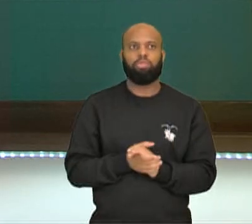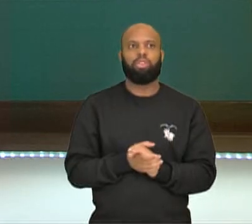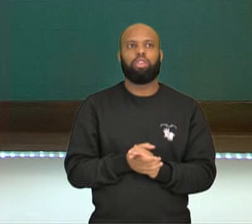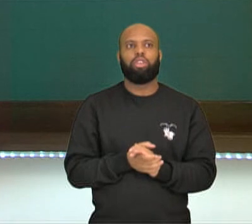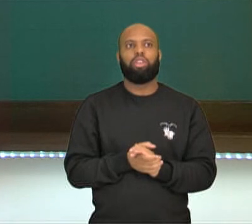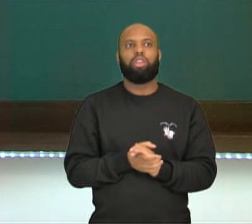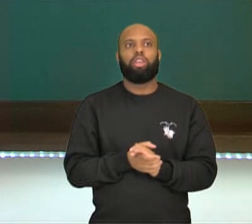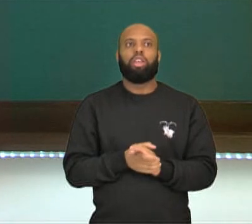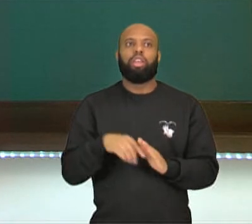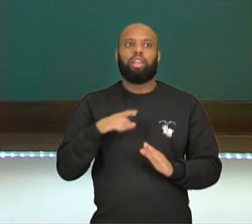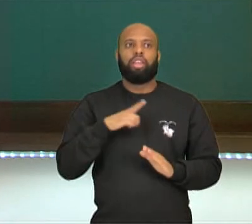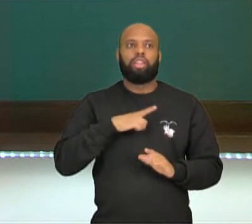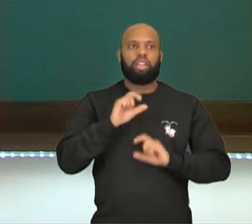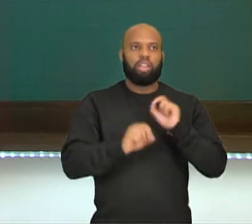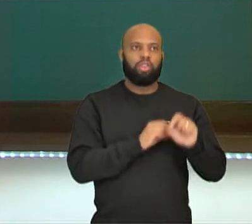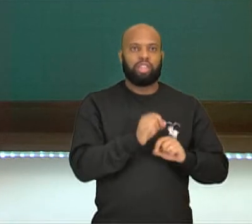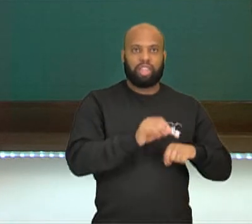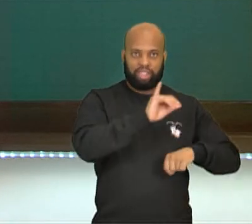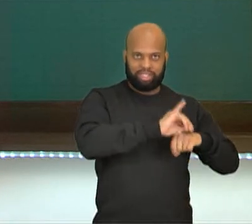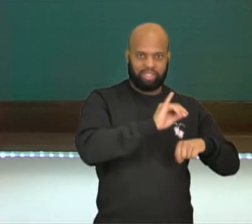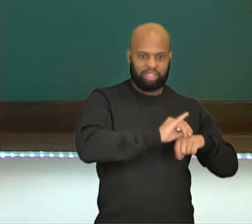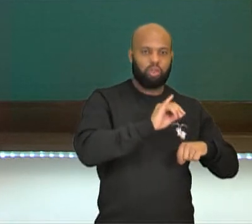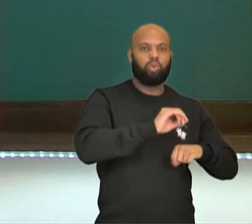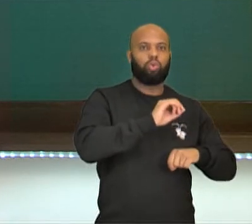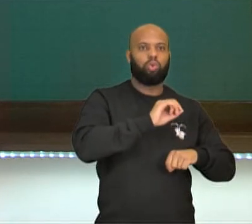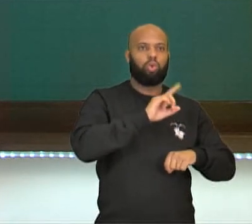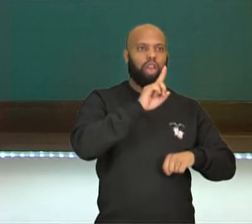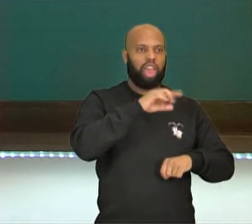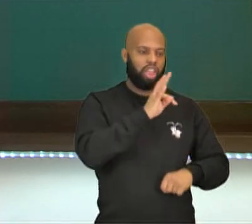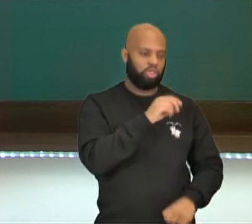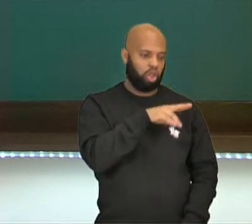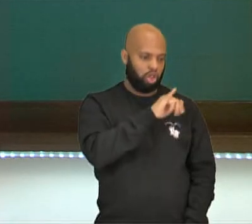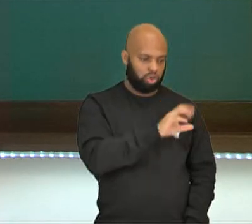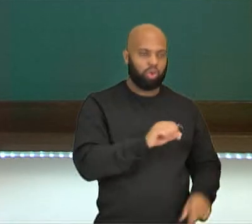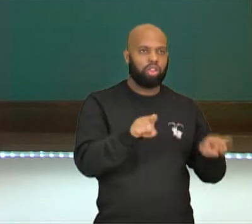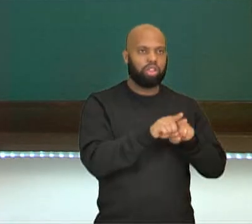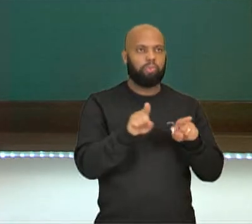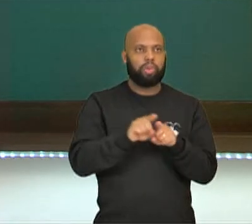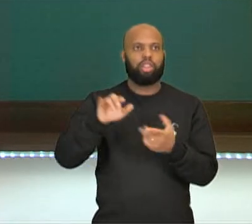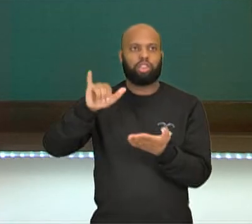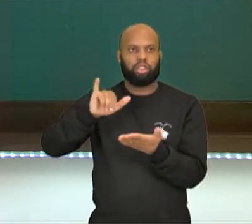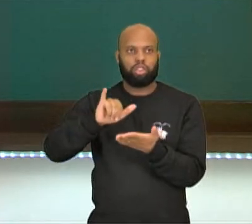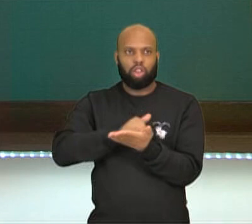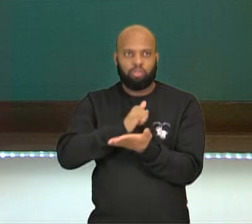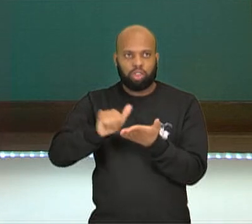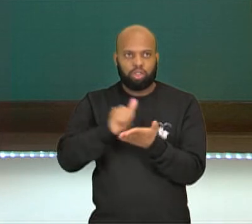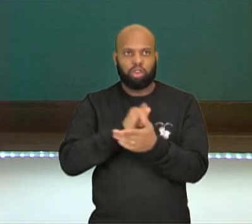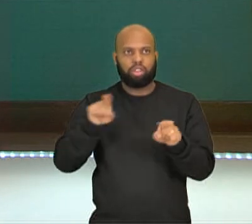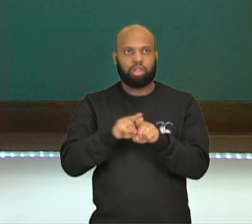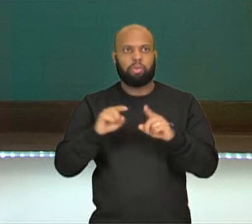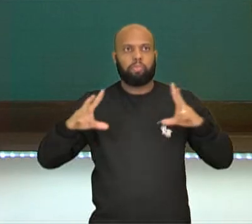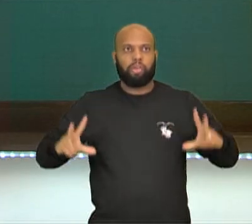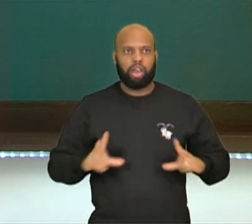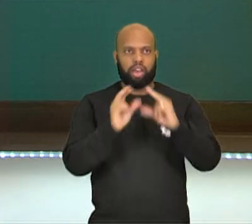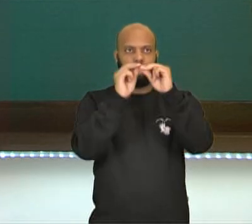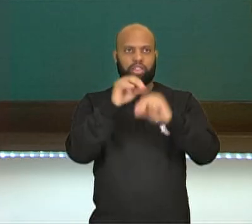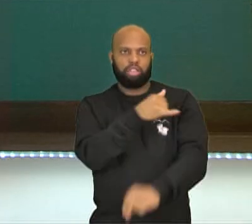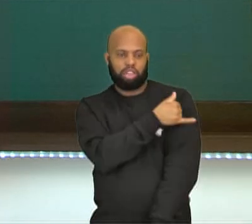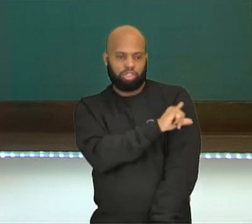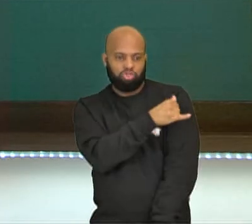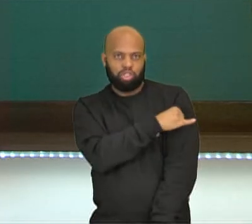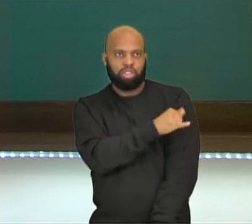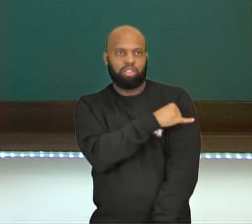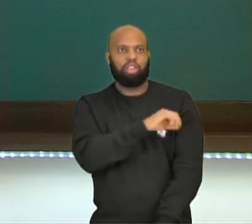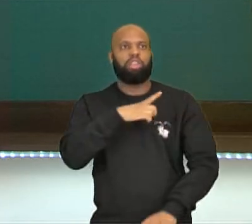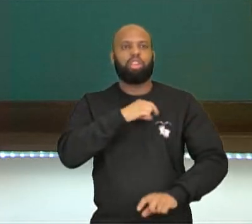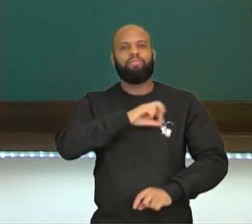Em Tóquio, Nova York, Paris e Rio de Janeiro, dança-se do fox ao blue, do charleston ao rock